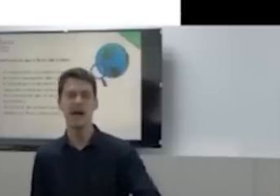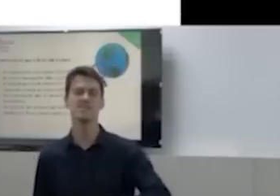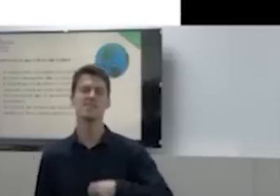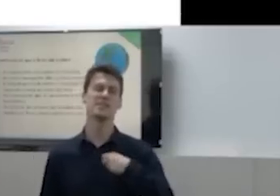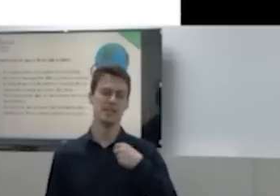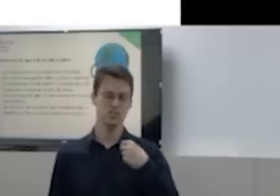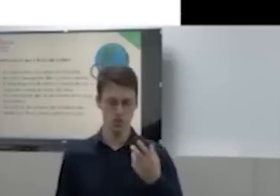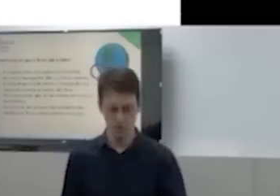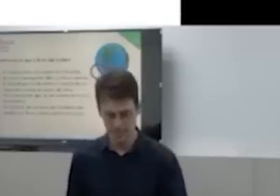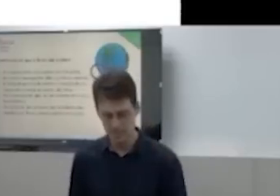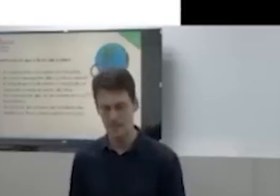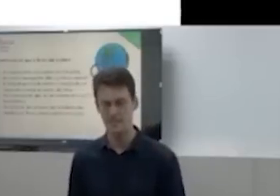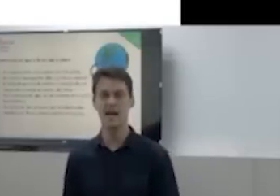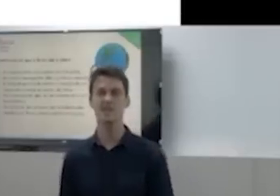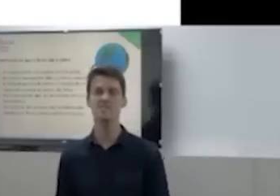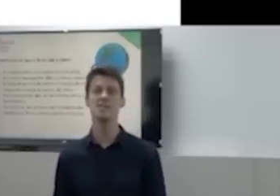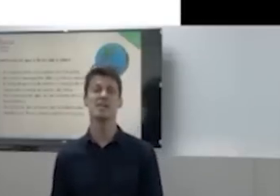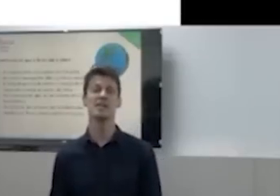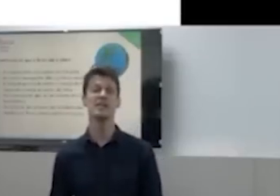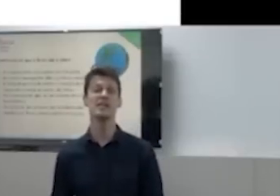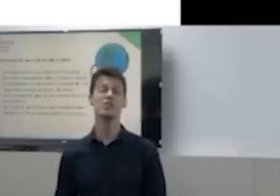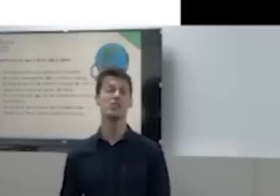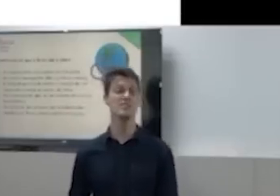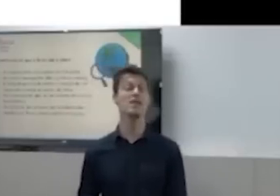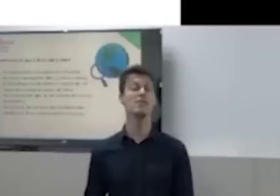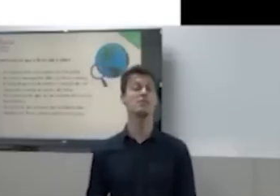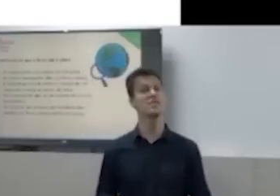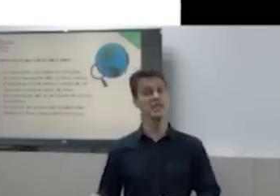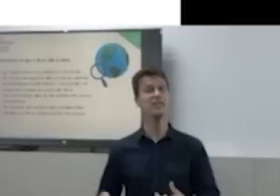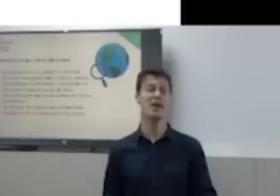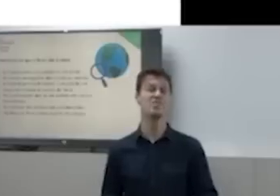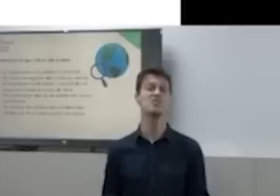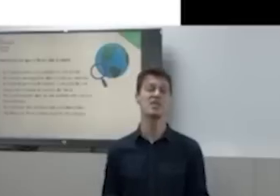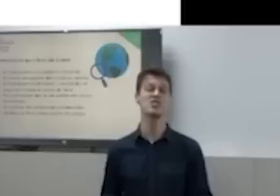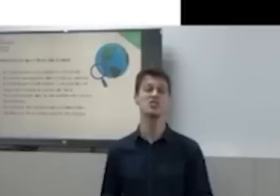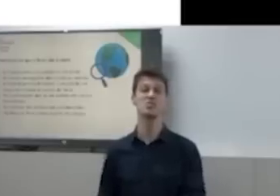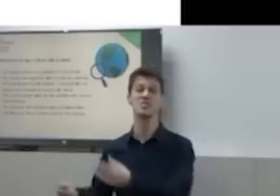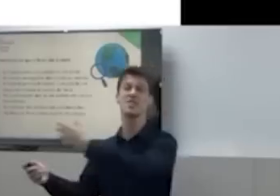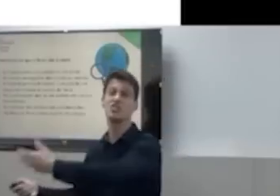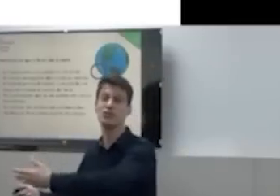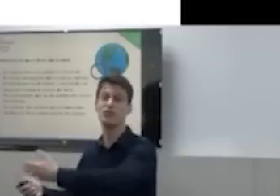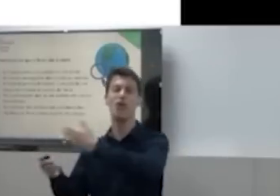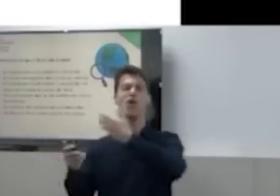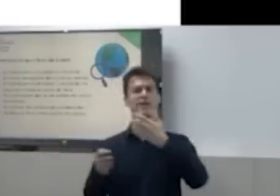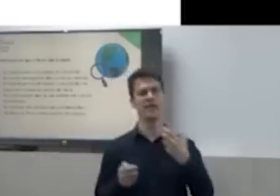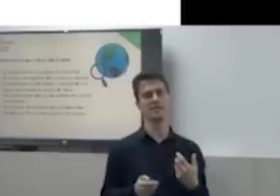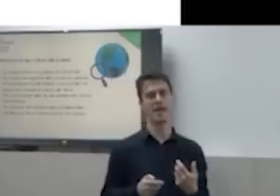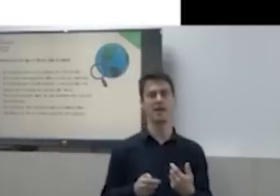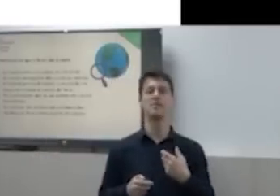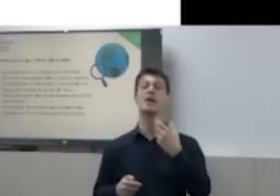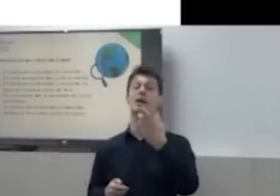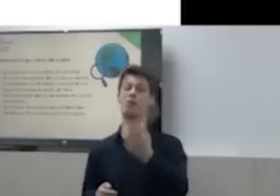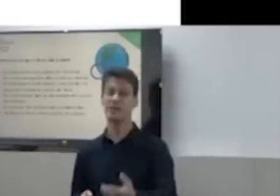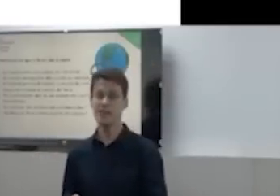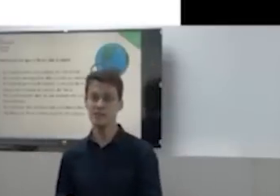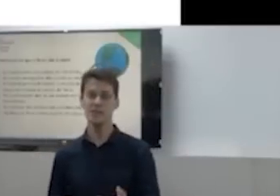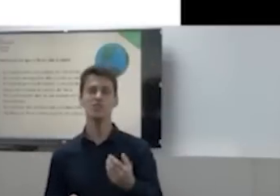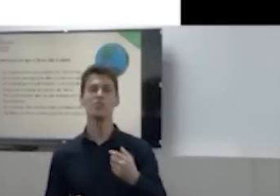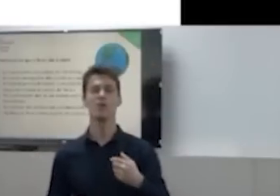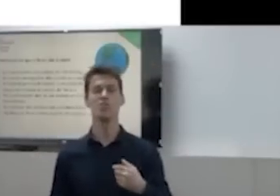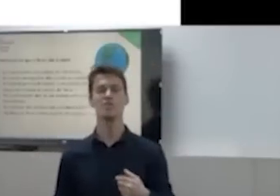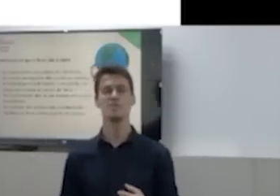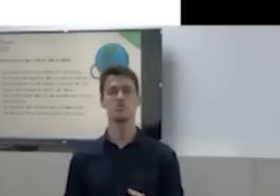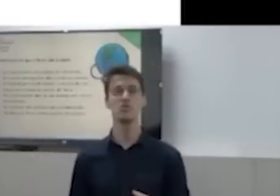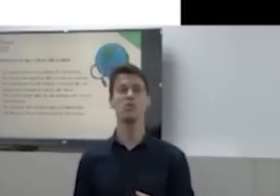viagens espaciais, das sondas espaciais que nós temos e faz os registros de fora da Terra. Eu